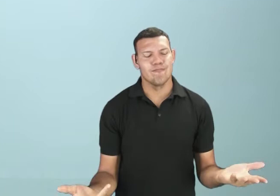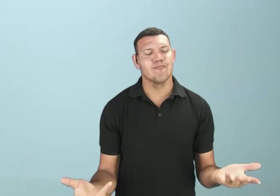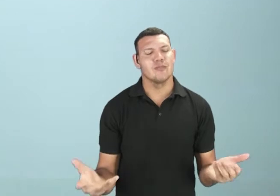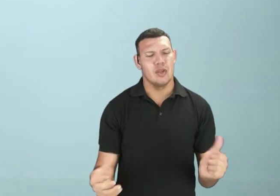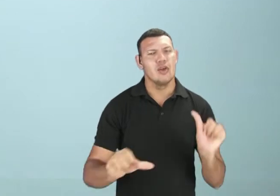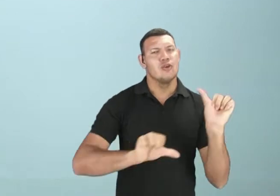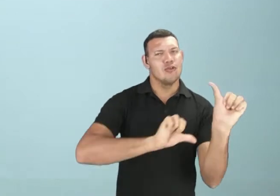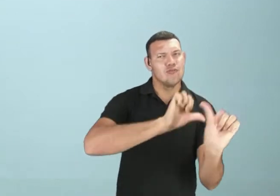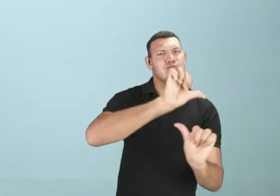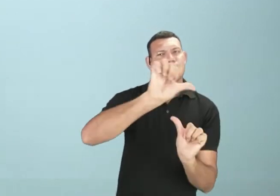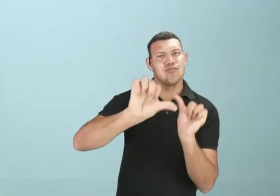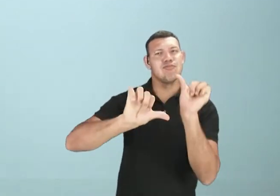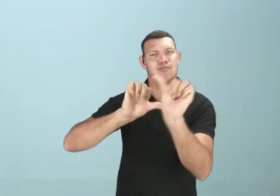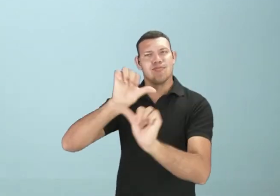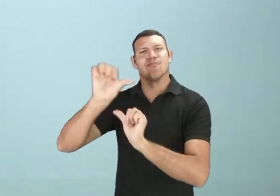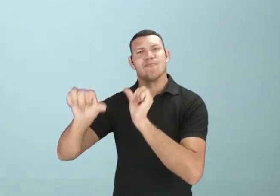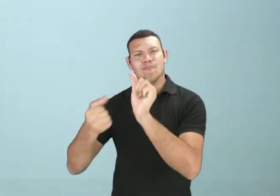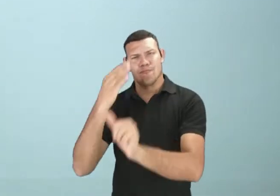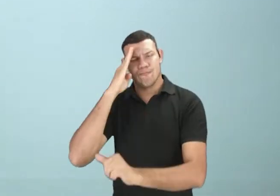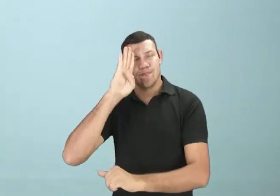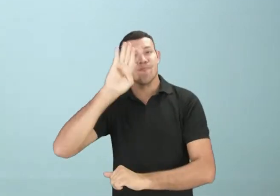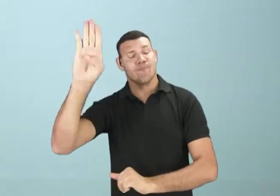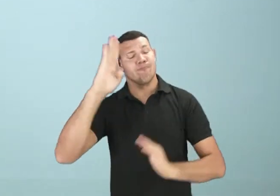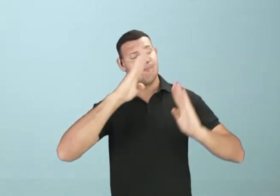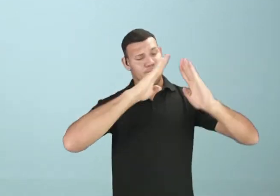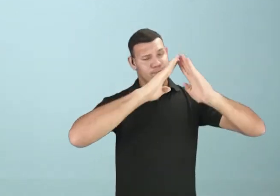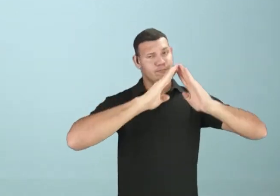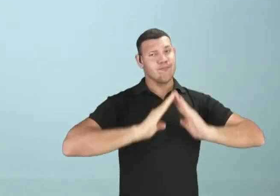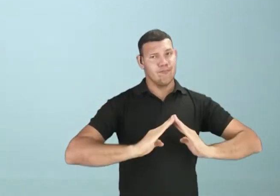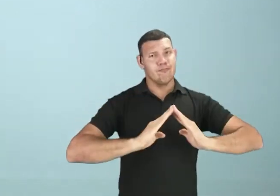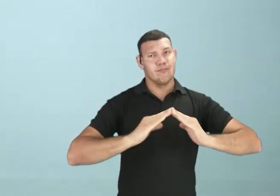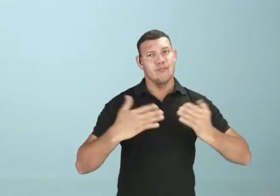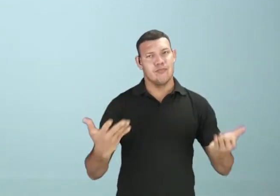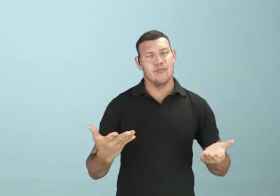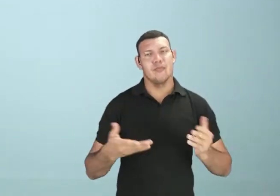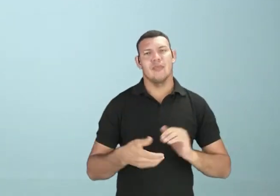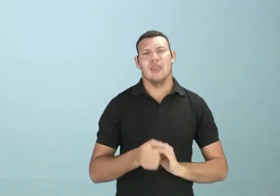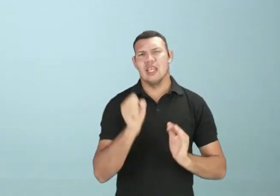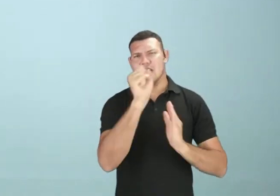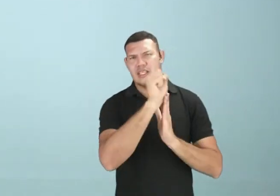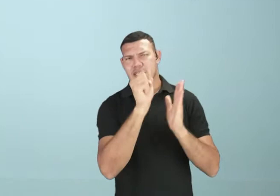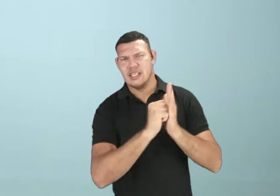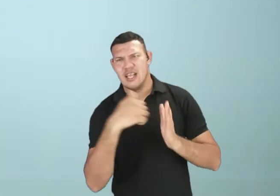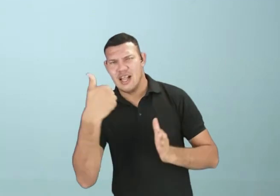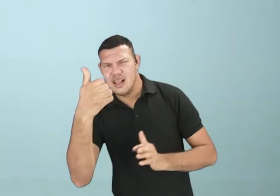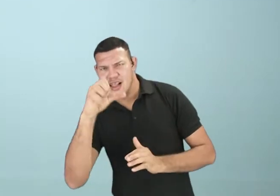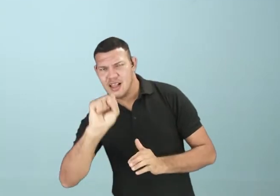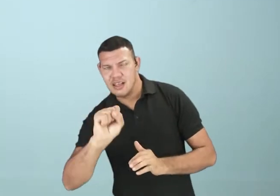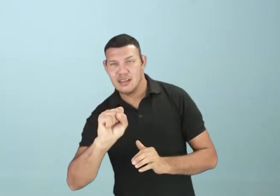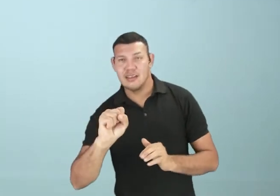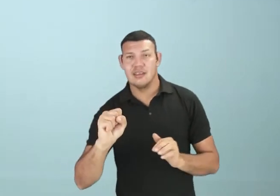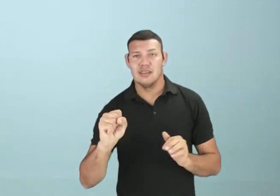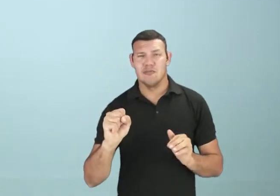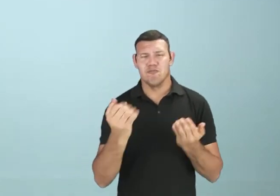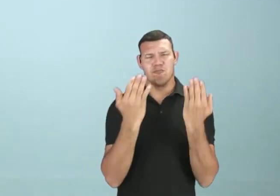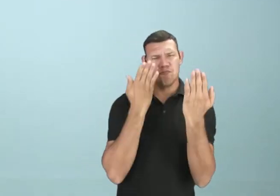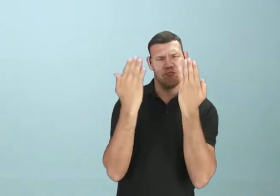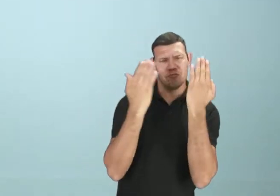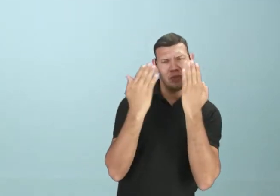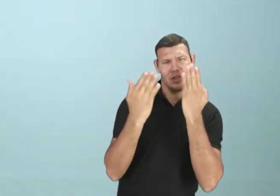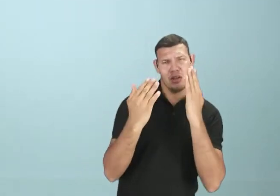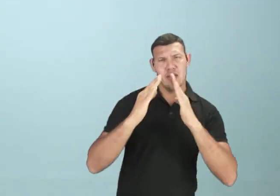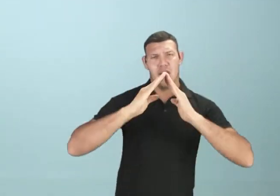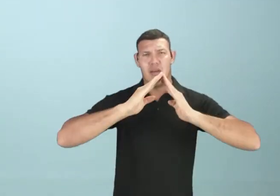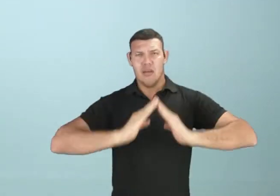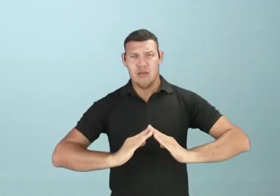sendo modificadas, principalmente pela causa da moradia. Então se a gente pegar as moradias do século XVIII e nós compararmos com as